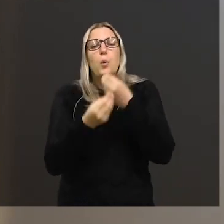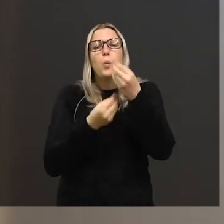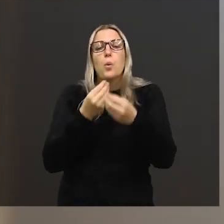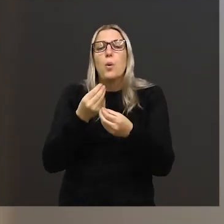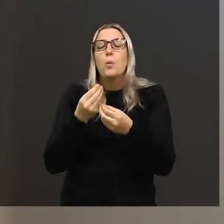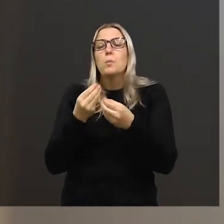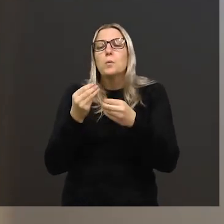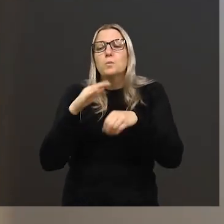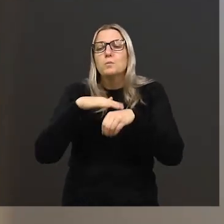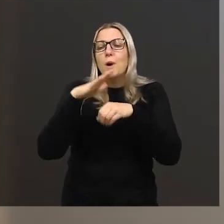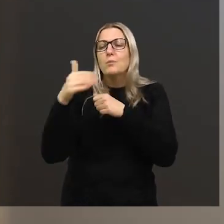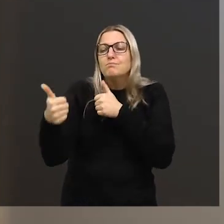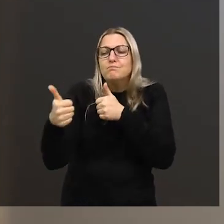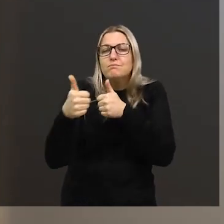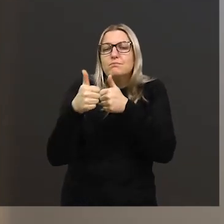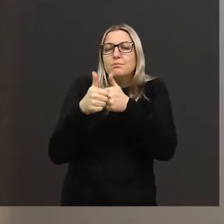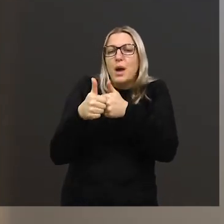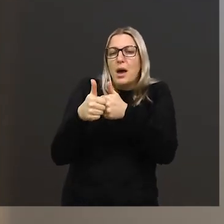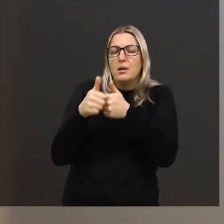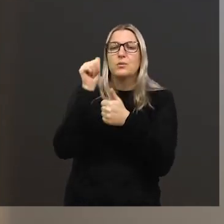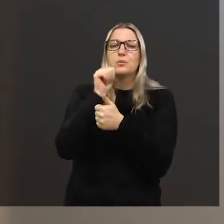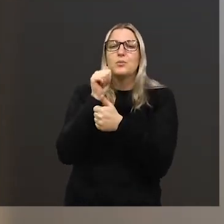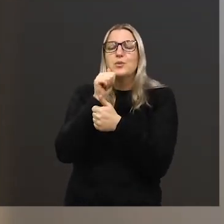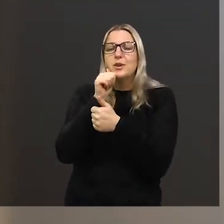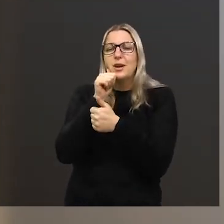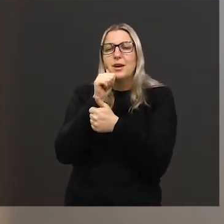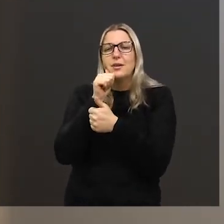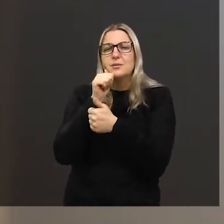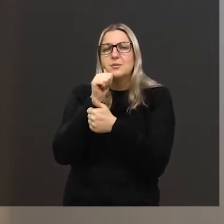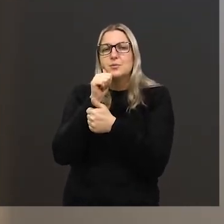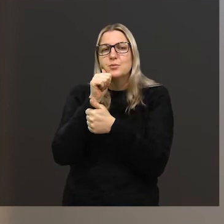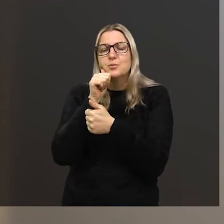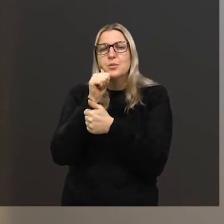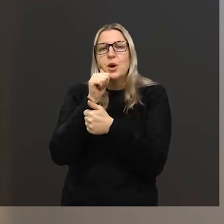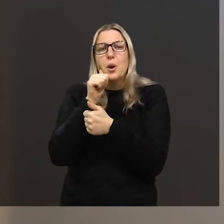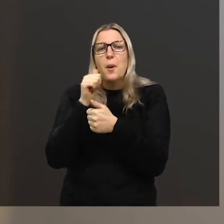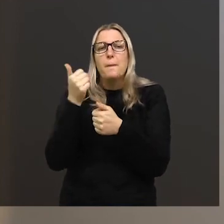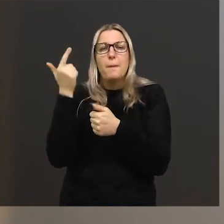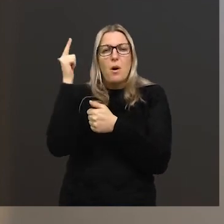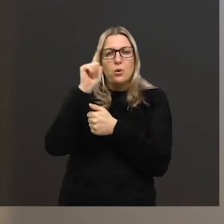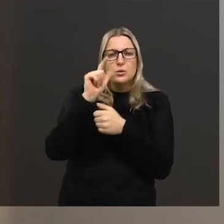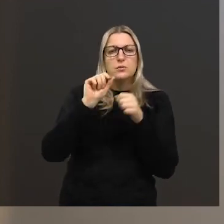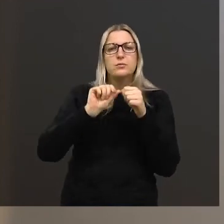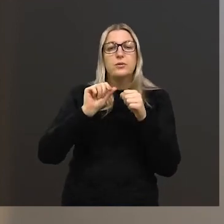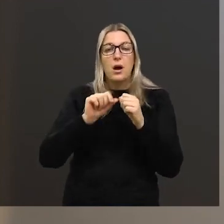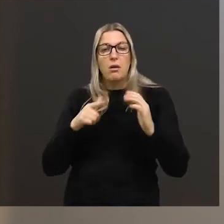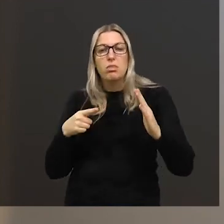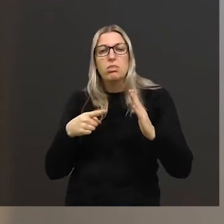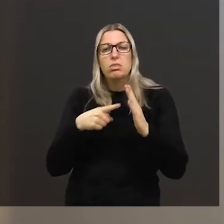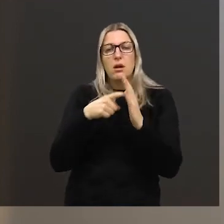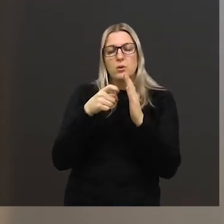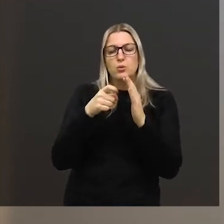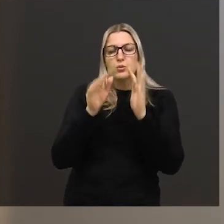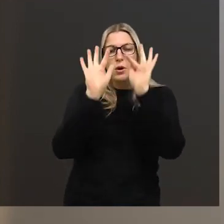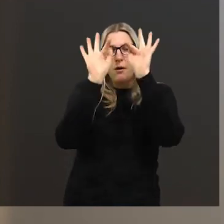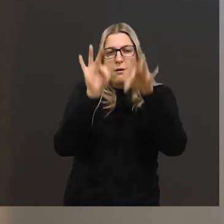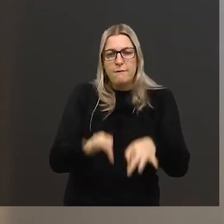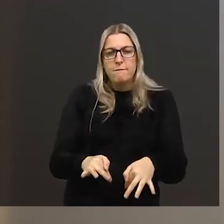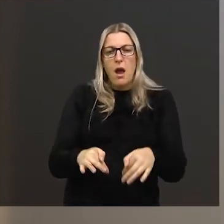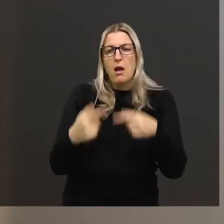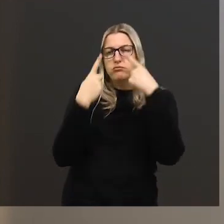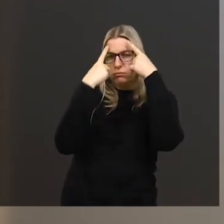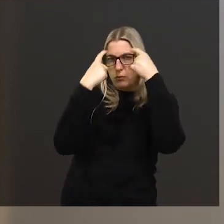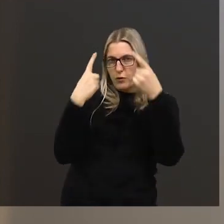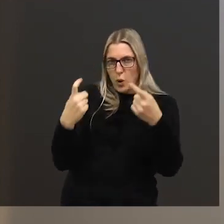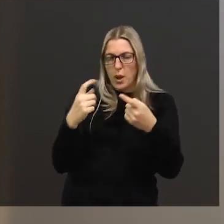pode fazer para a gente estar mais próximo dessas mulheres, para a gente chegar mais próximo para que elas consigam então efetivar